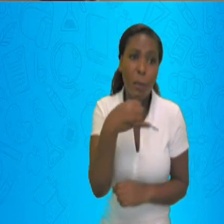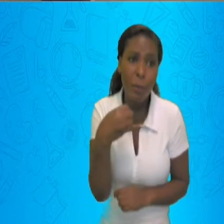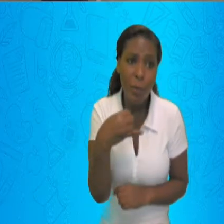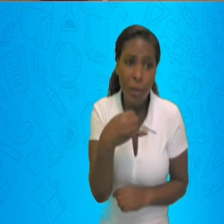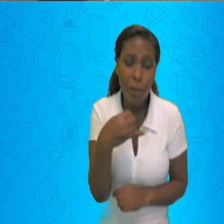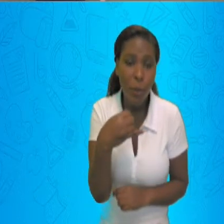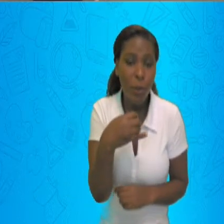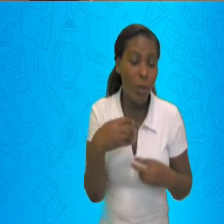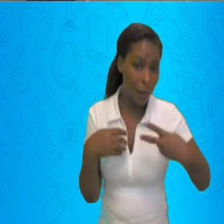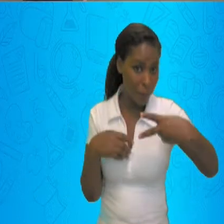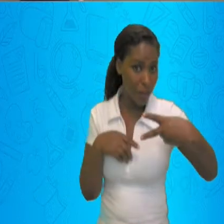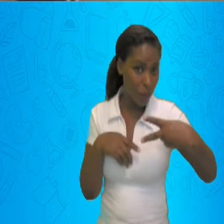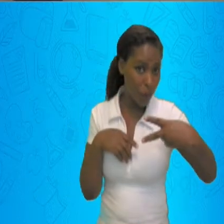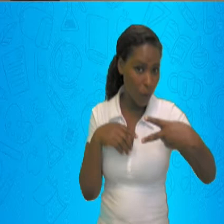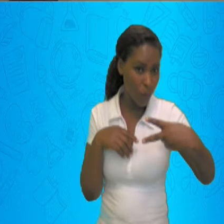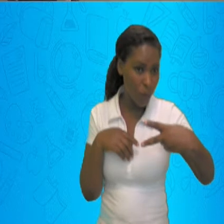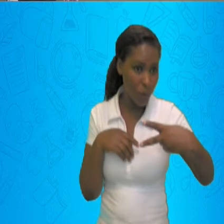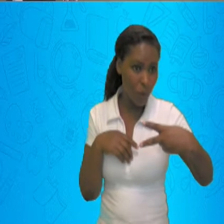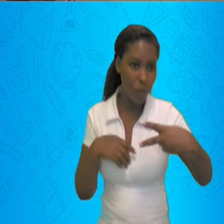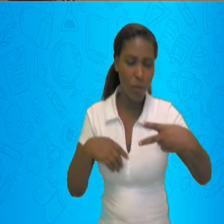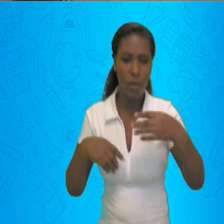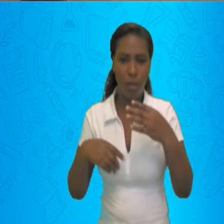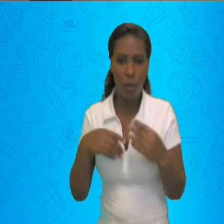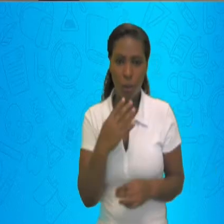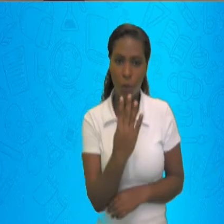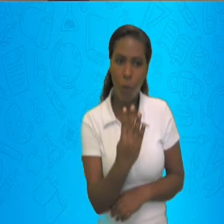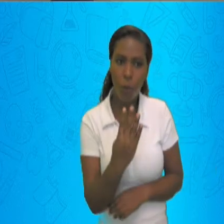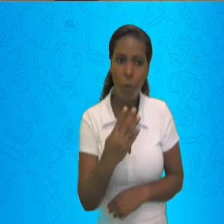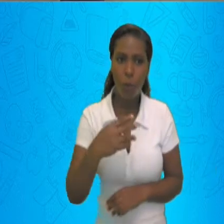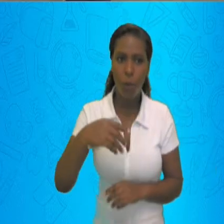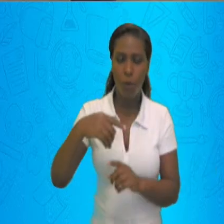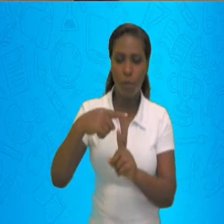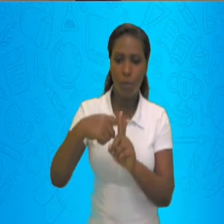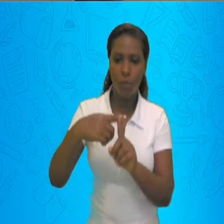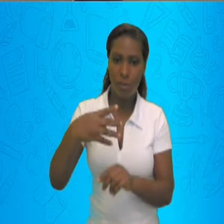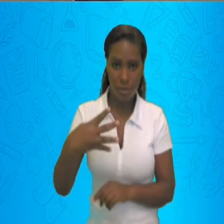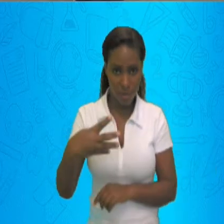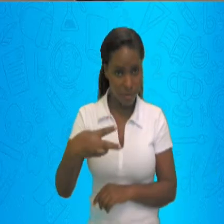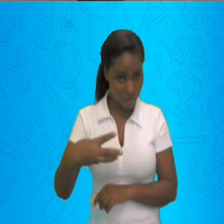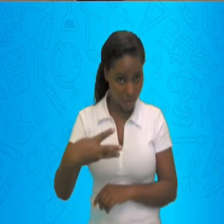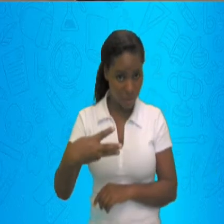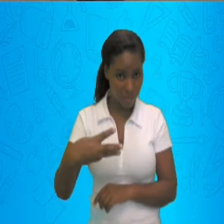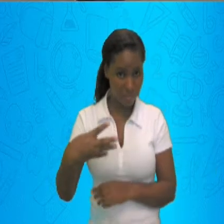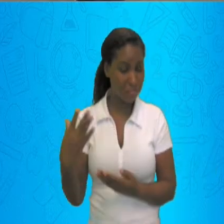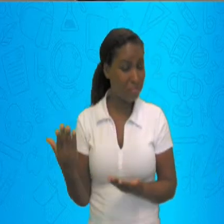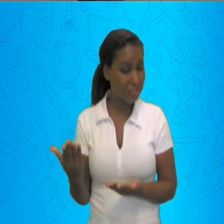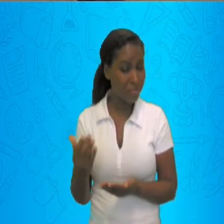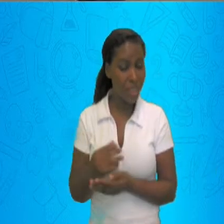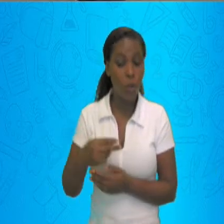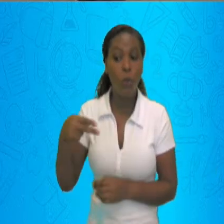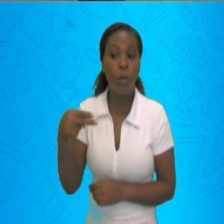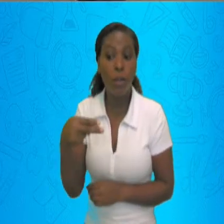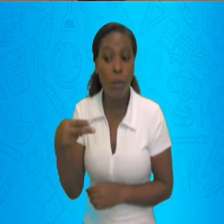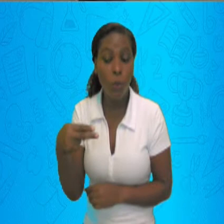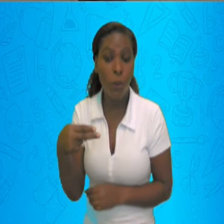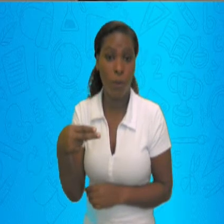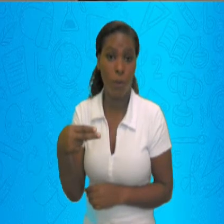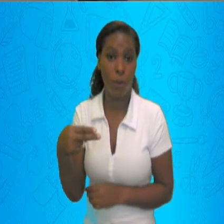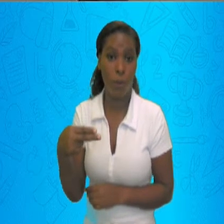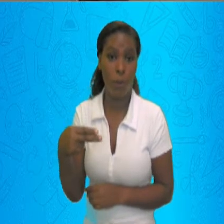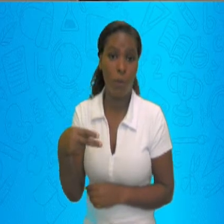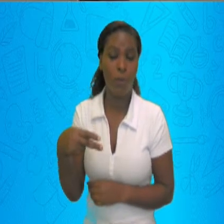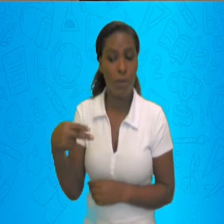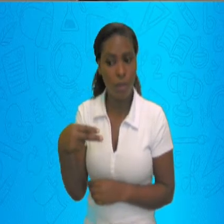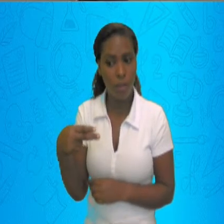mais 3 vai dar 7, vai ser igual. Então, o número 4, ele não vai formar um triângulo. Com essa